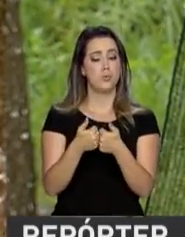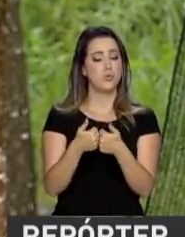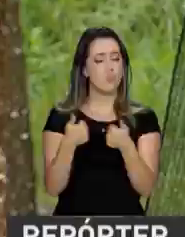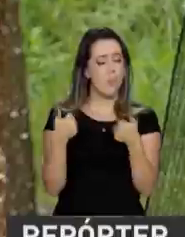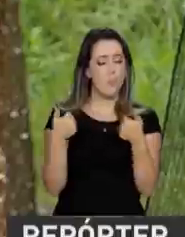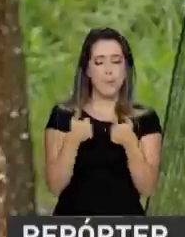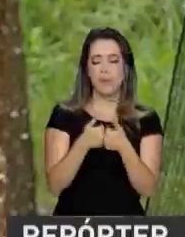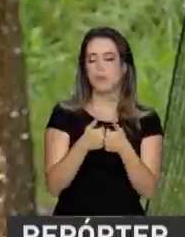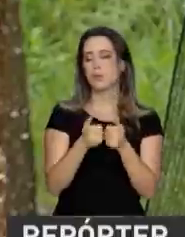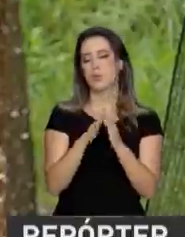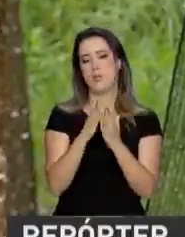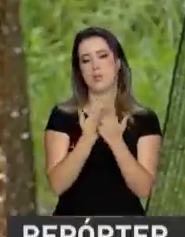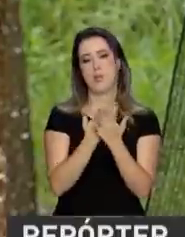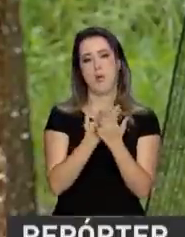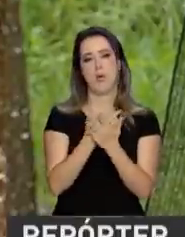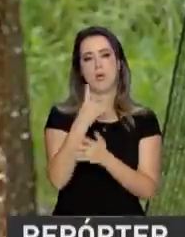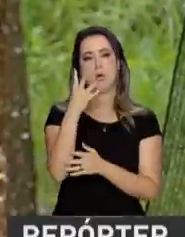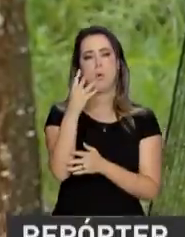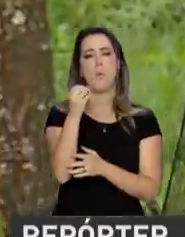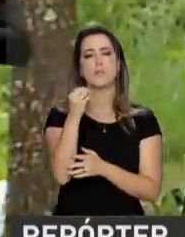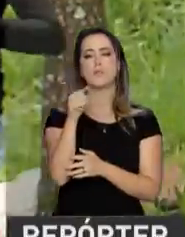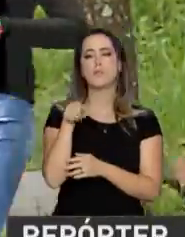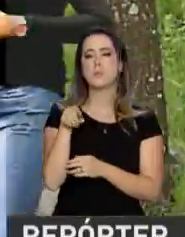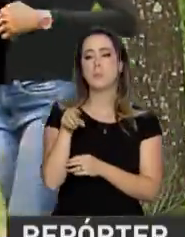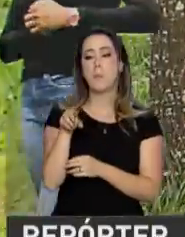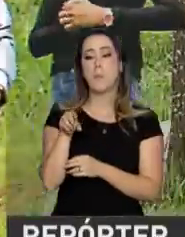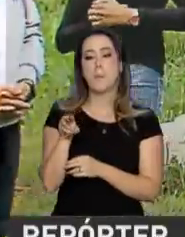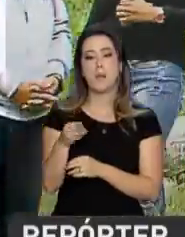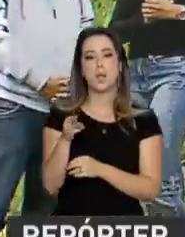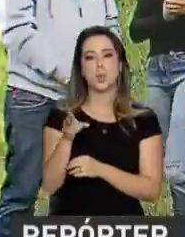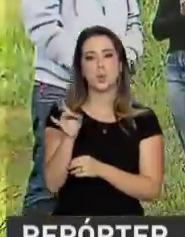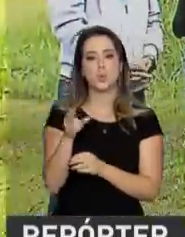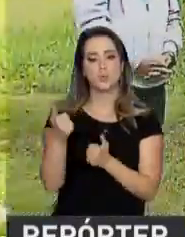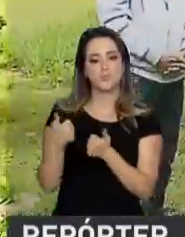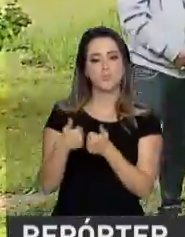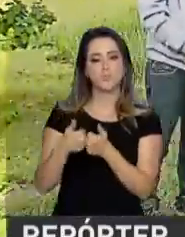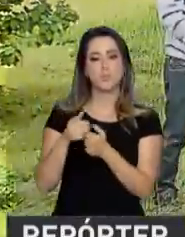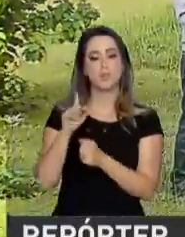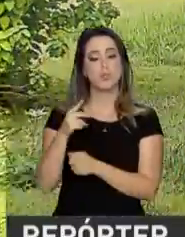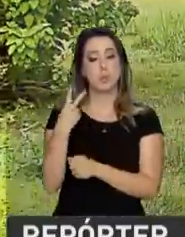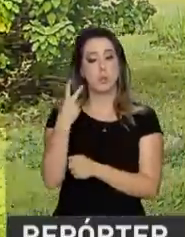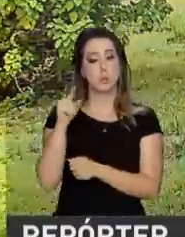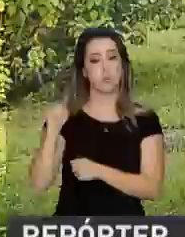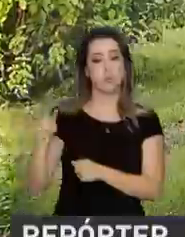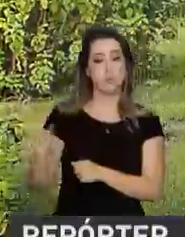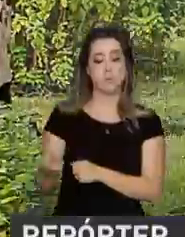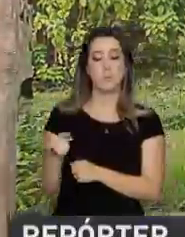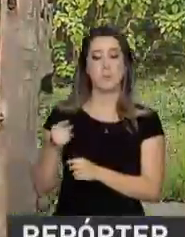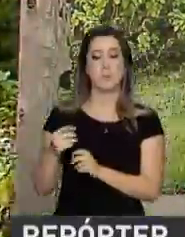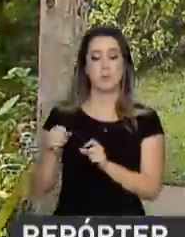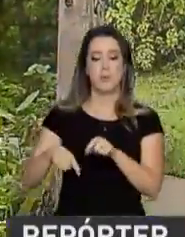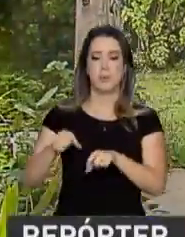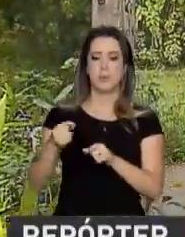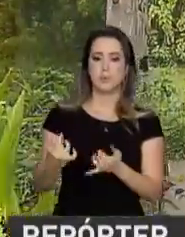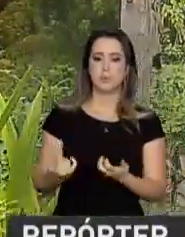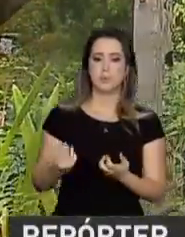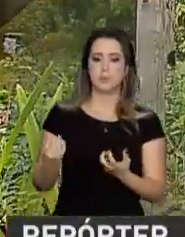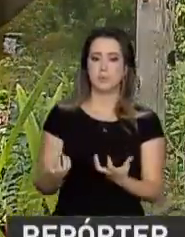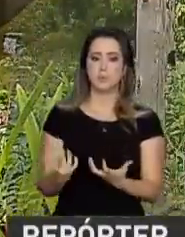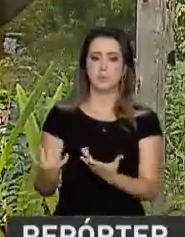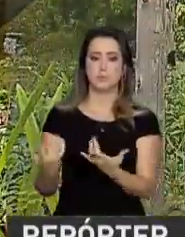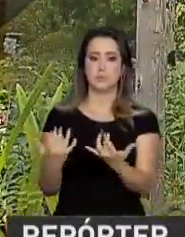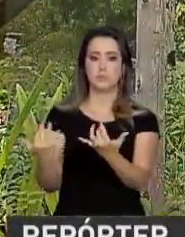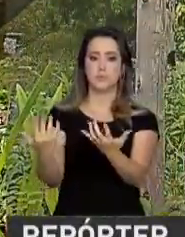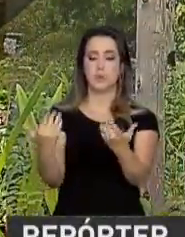escola de lá para cá já foram cultivadas cerca de duas mil mudas de plantas típicas do cerrado e 1500